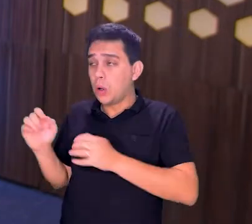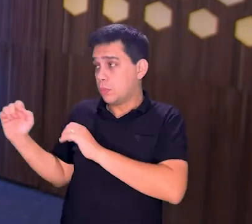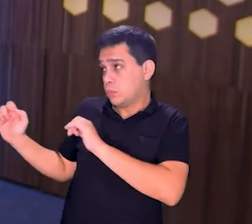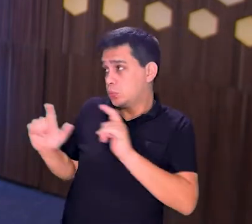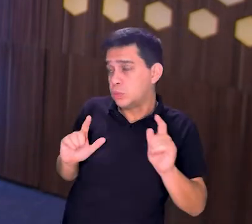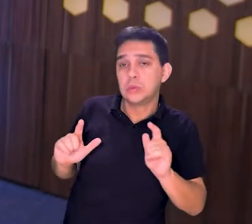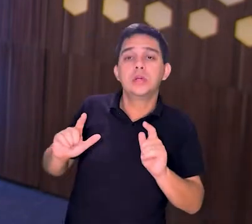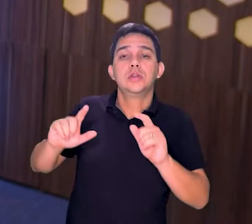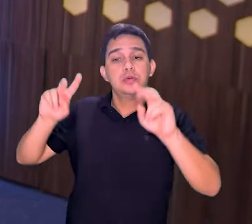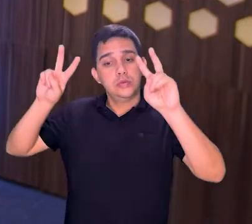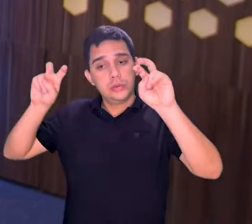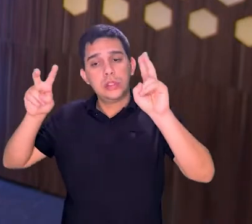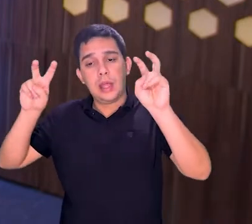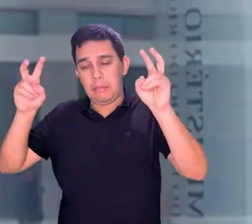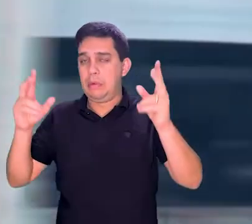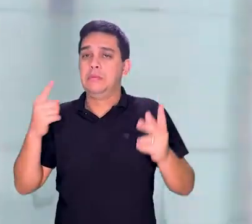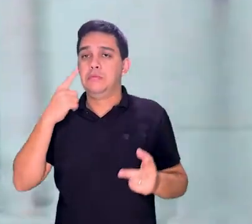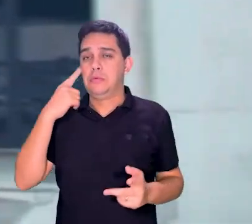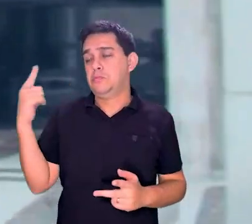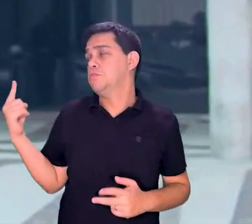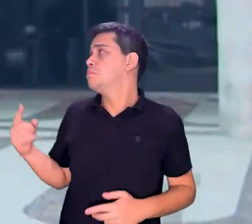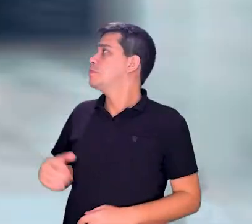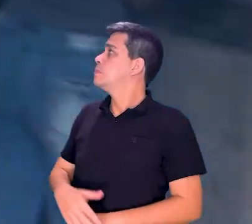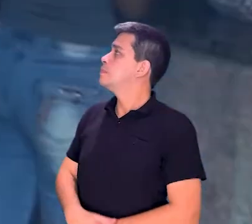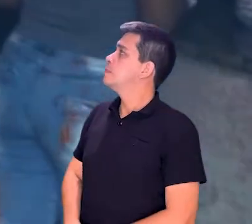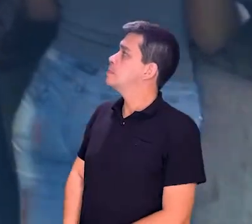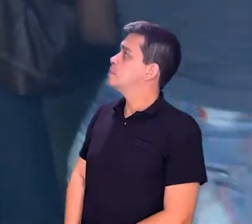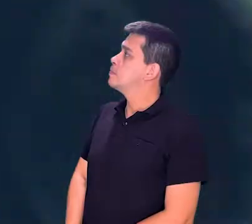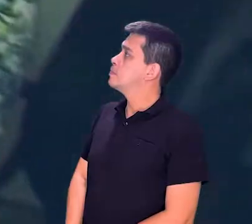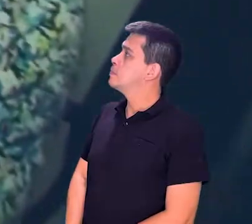Por Dentro do MPRJ.